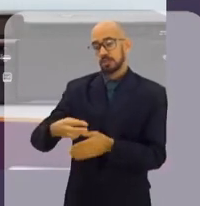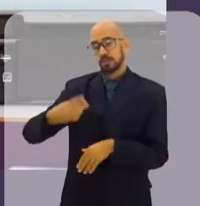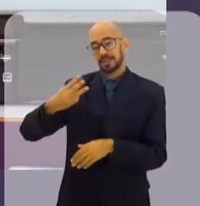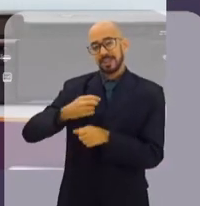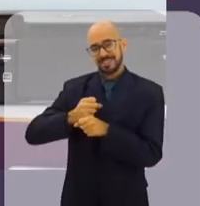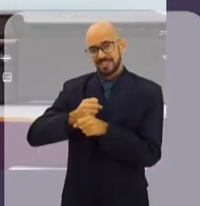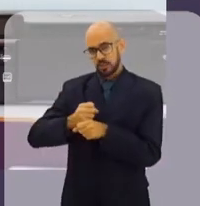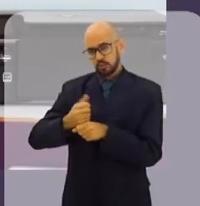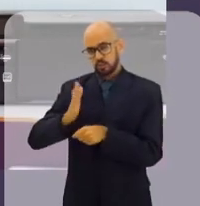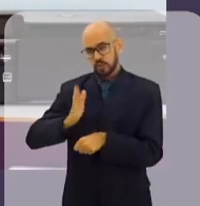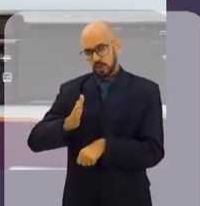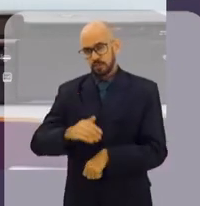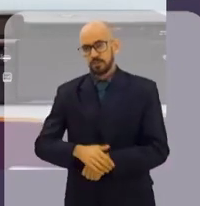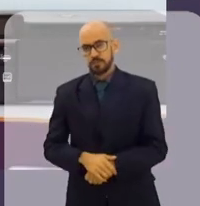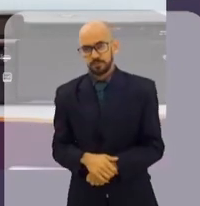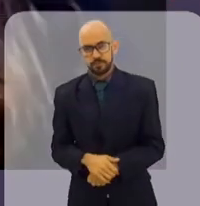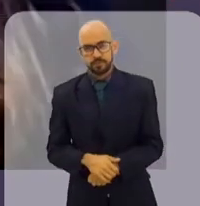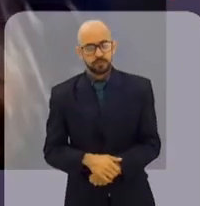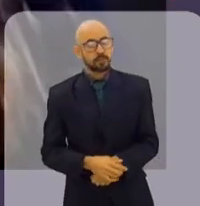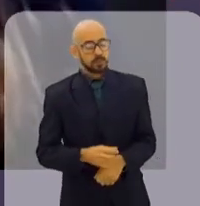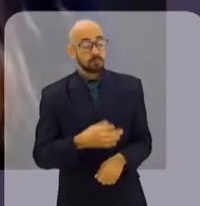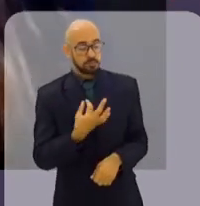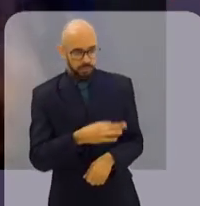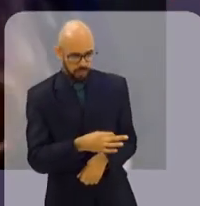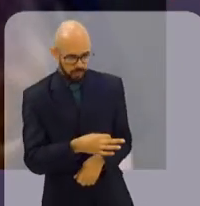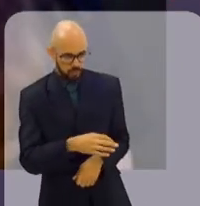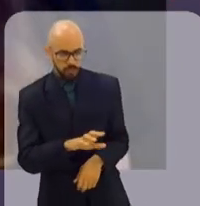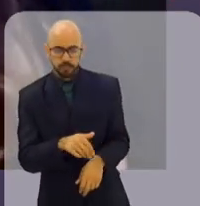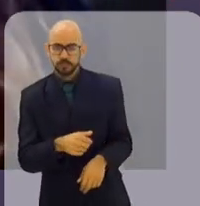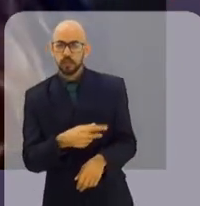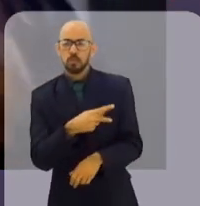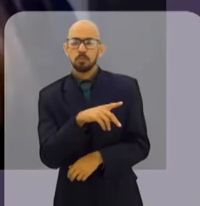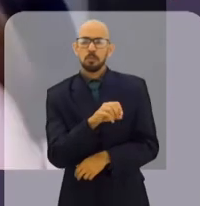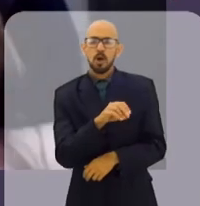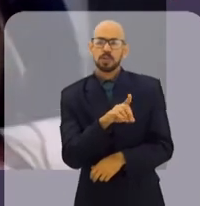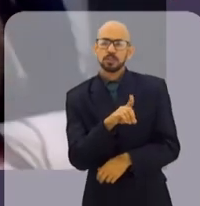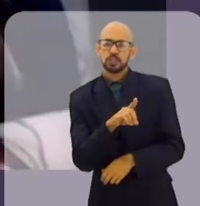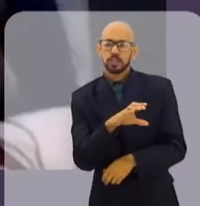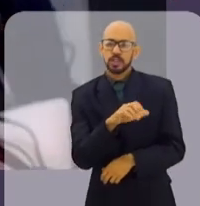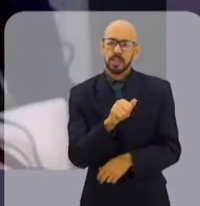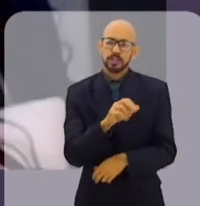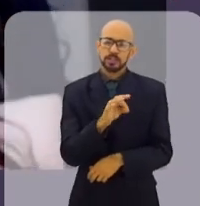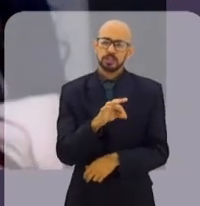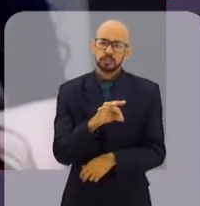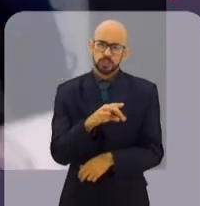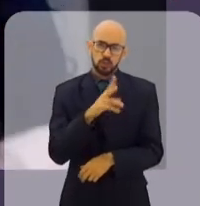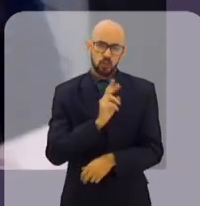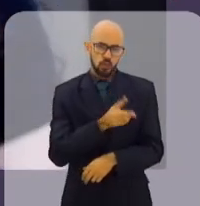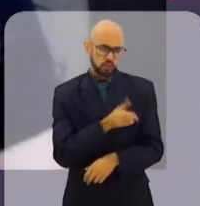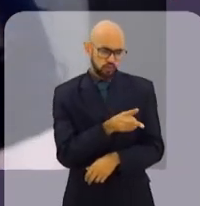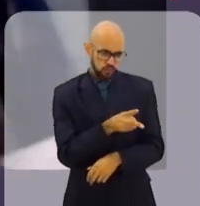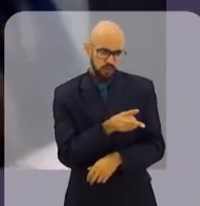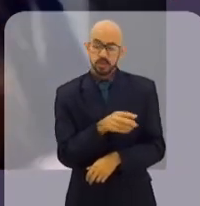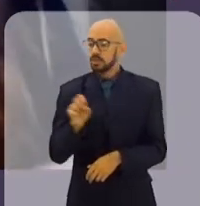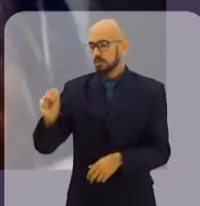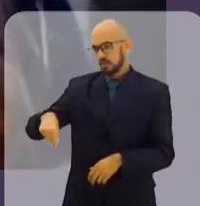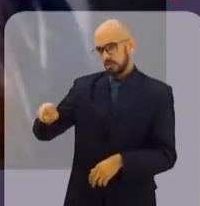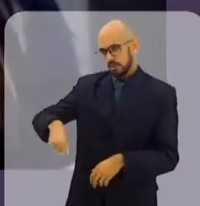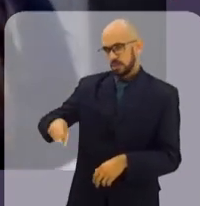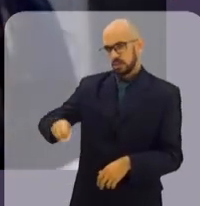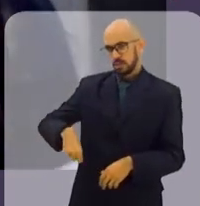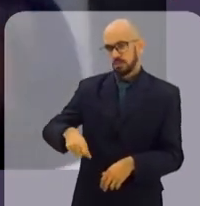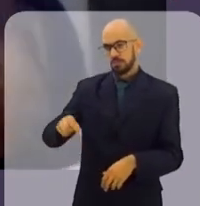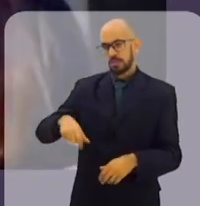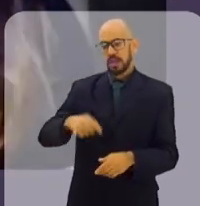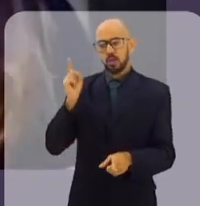Certo. E o podcast continua? Continua. Para escutar ele, vocês podem procurar no Spotify, Mulheres Intelectuais de